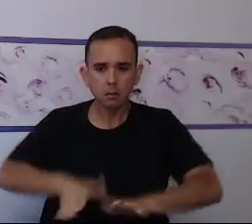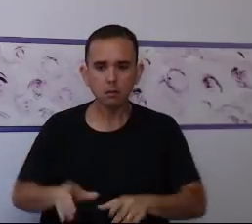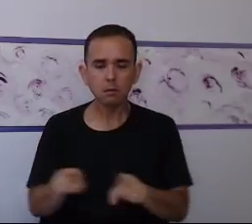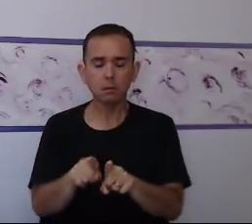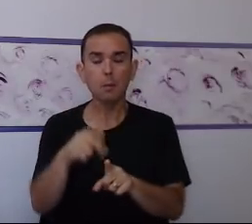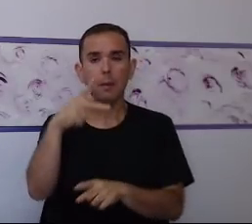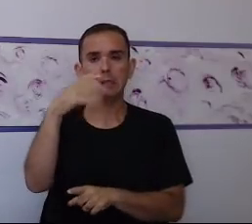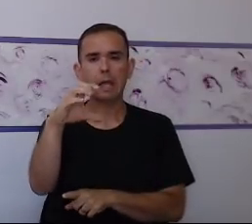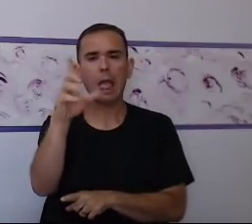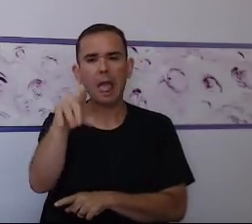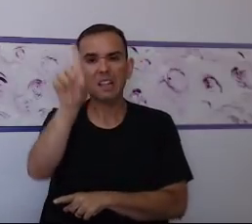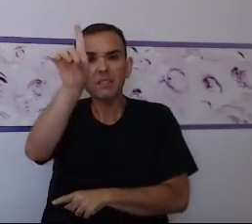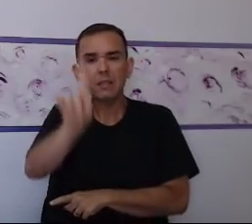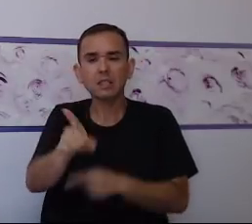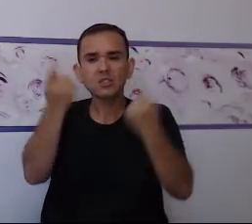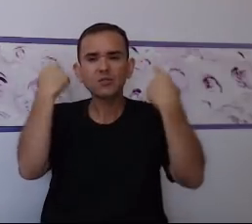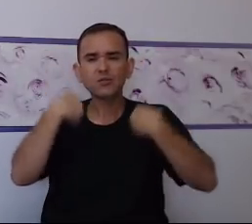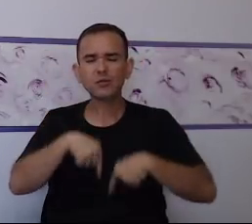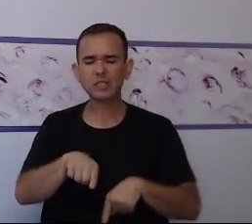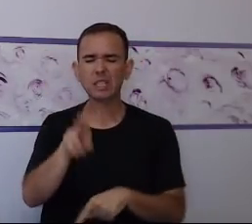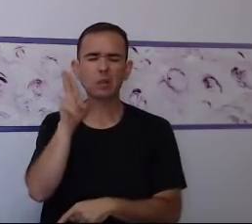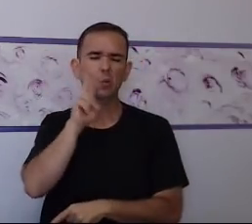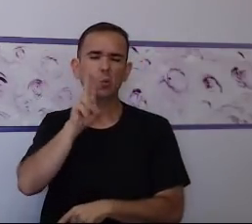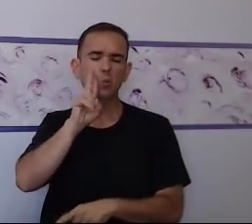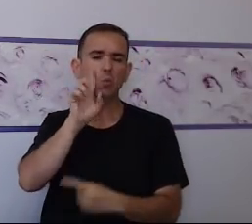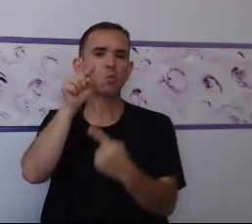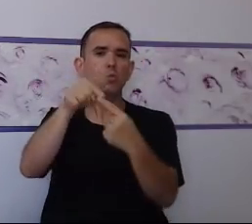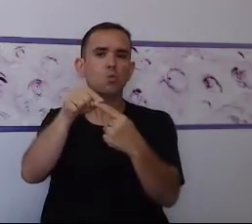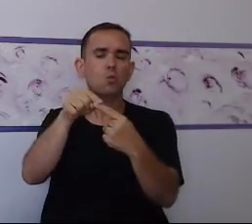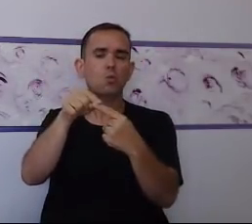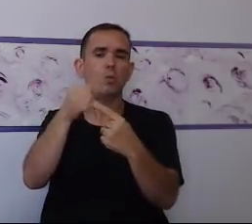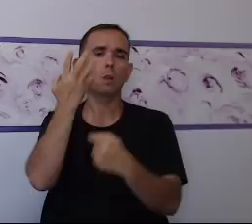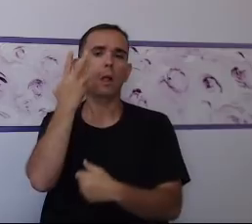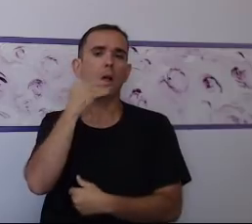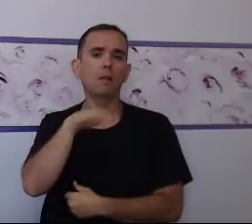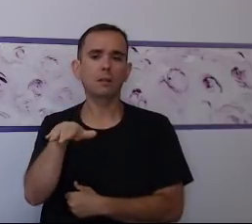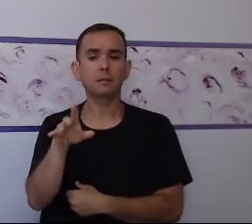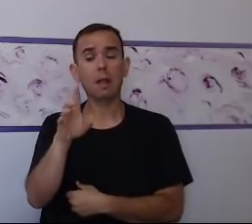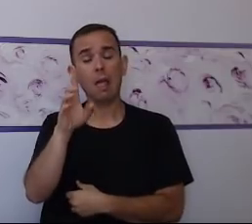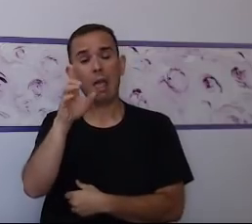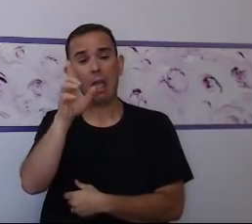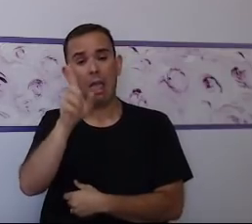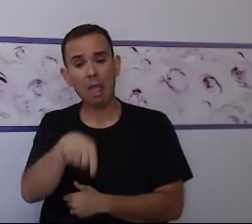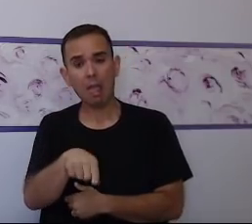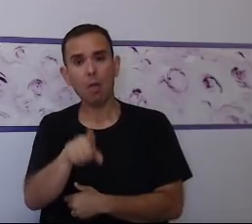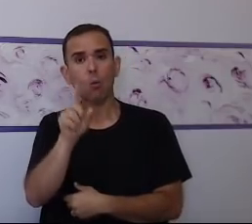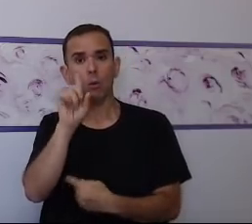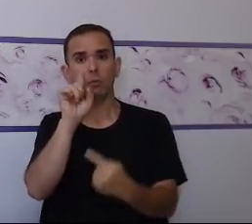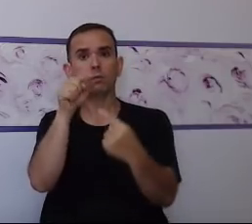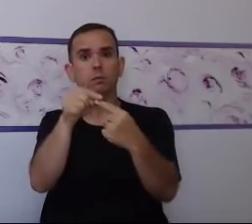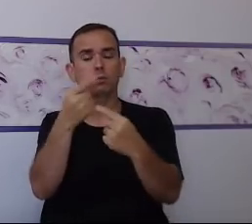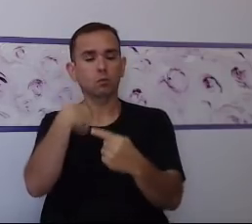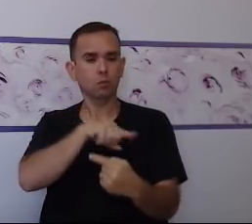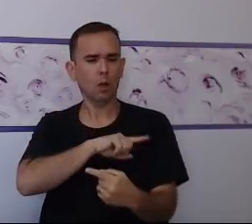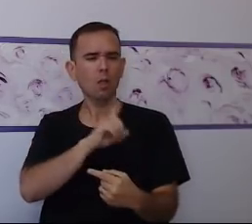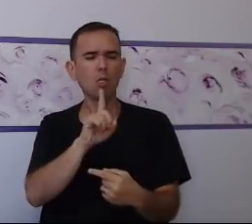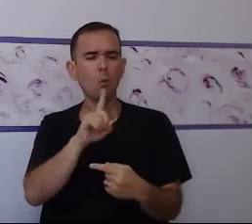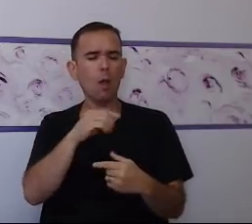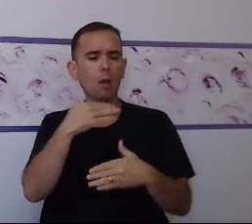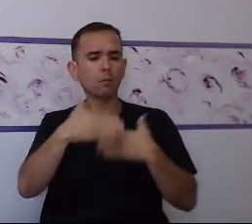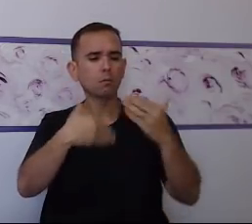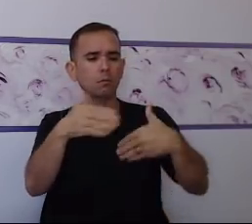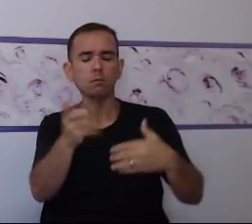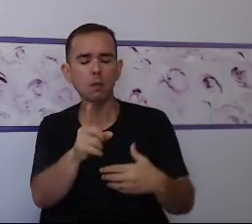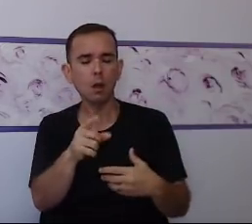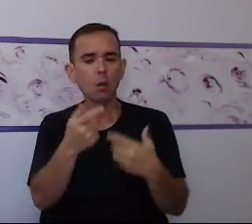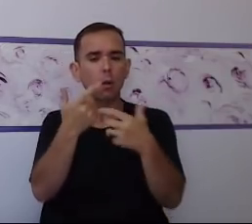PC é a deficiência física mais comum da infância. Embora seja uma condição permanente, não é progressiva. A